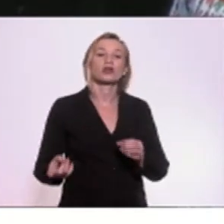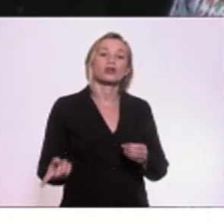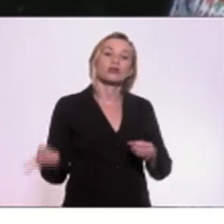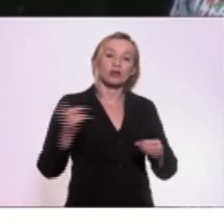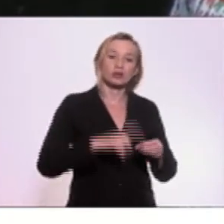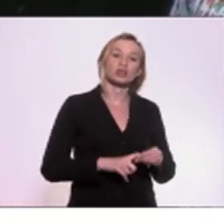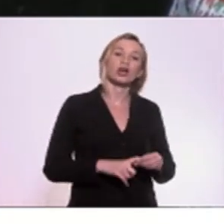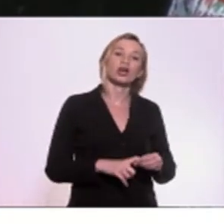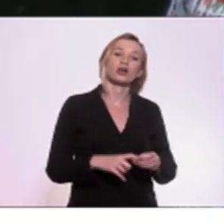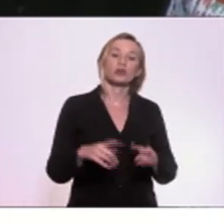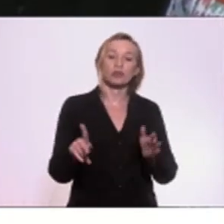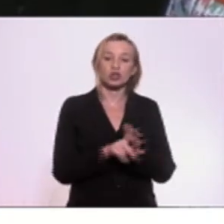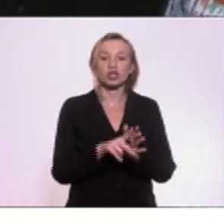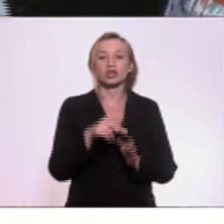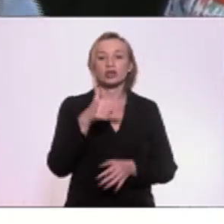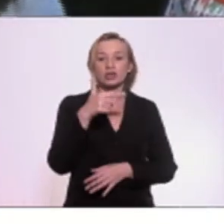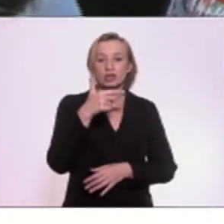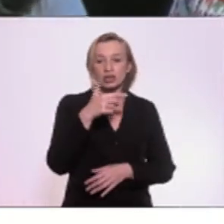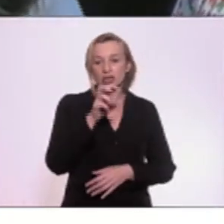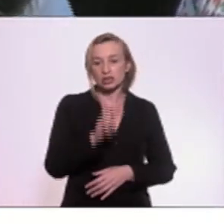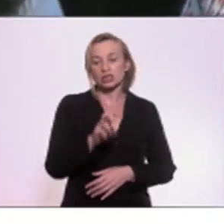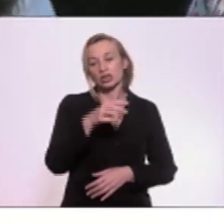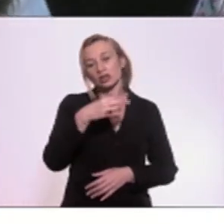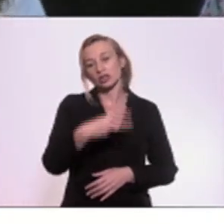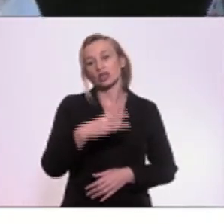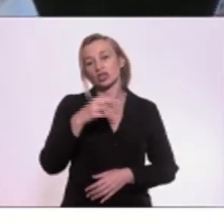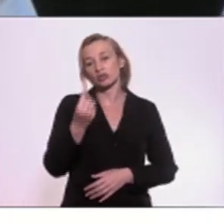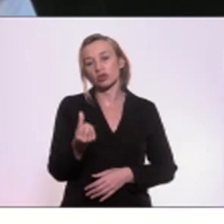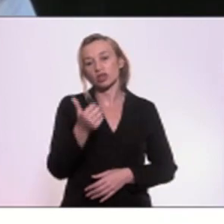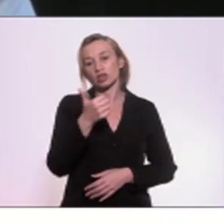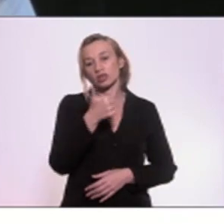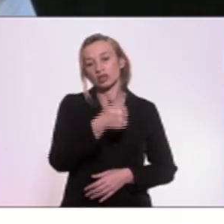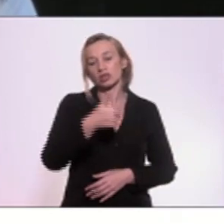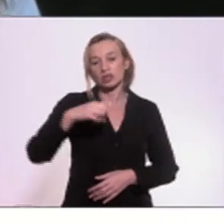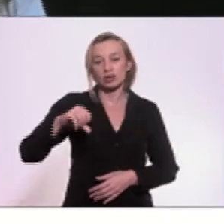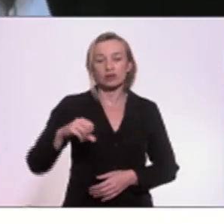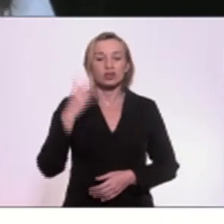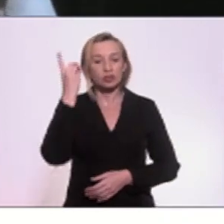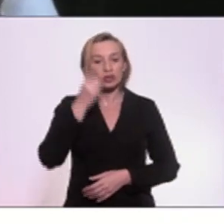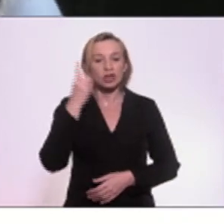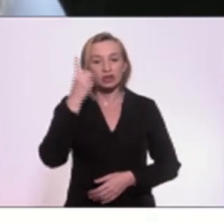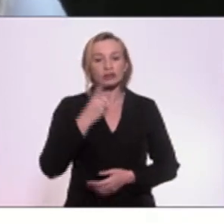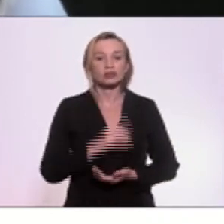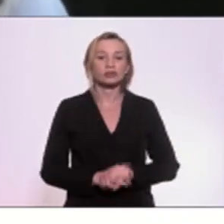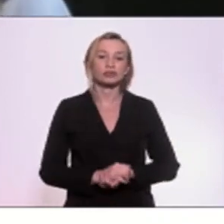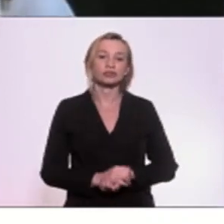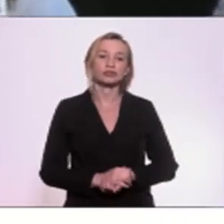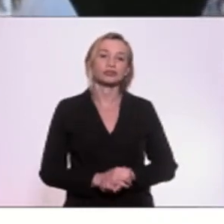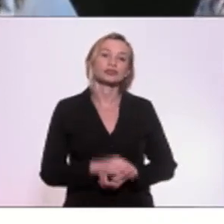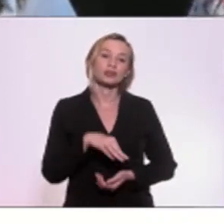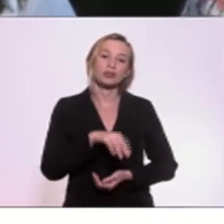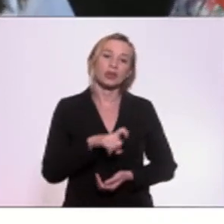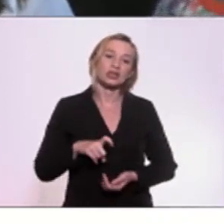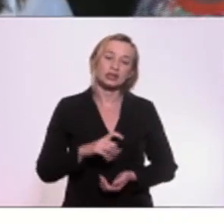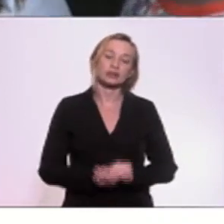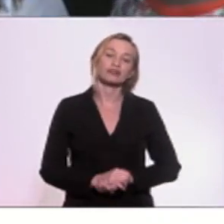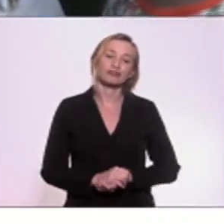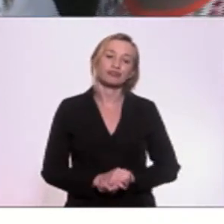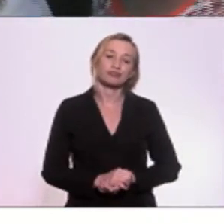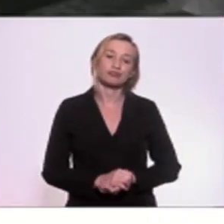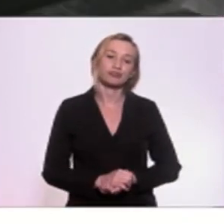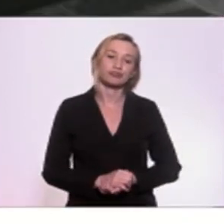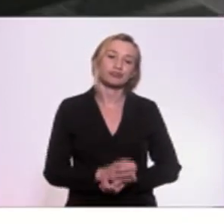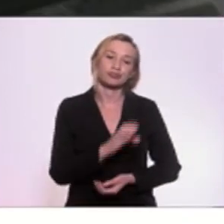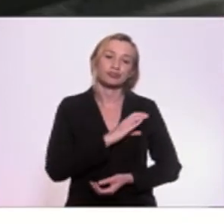projeto 536/19. Em relação ao 599, deputado Max Lemos.